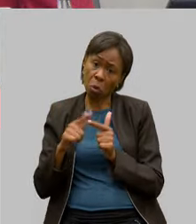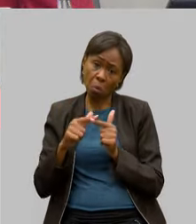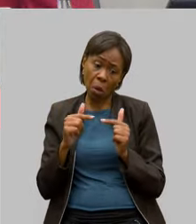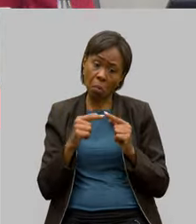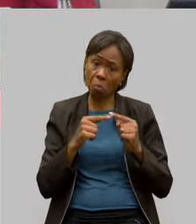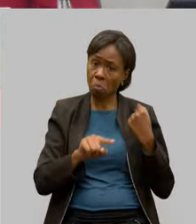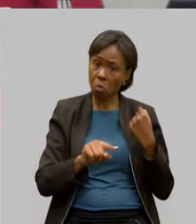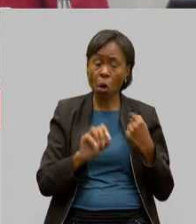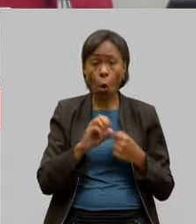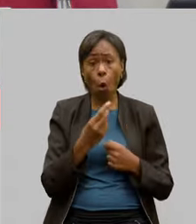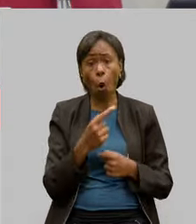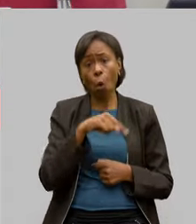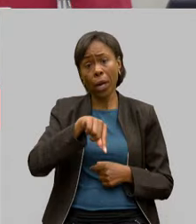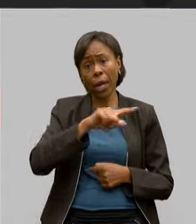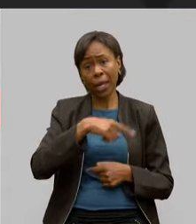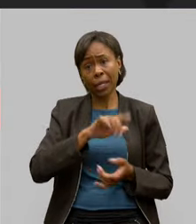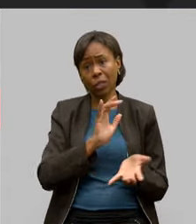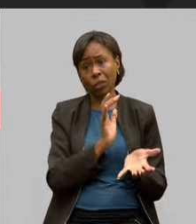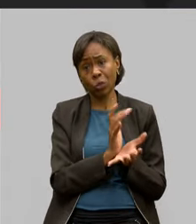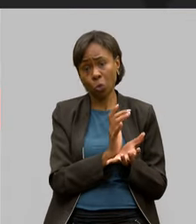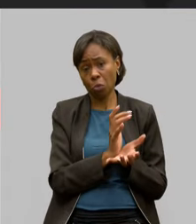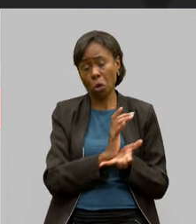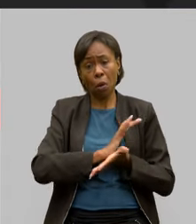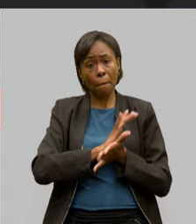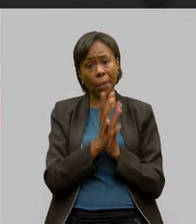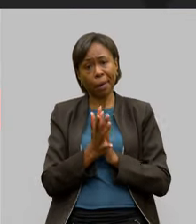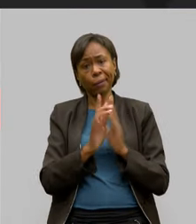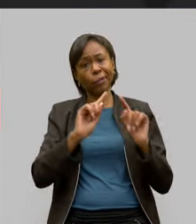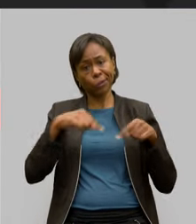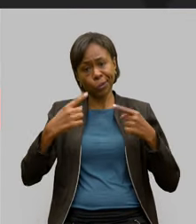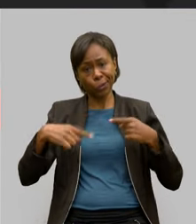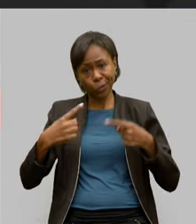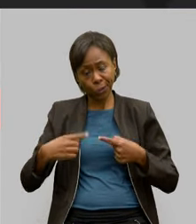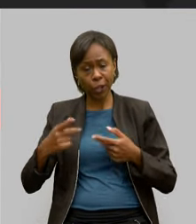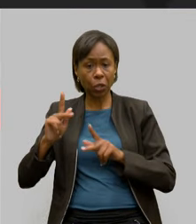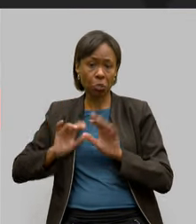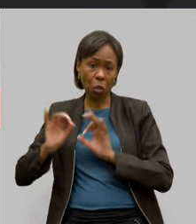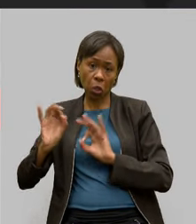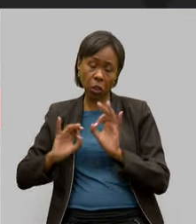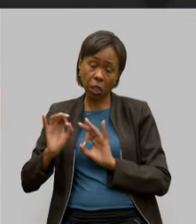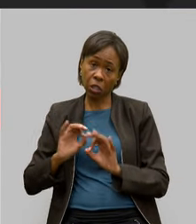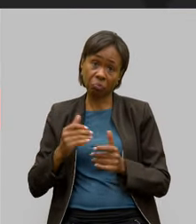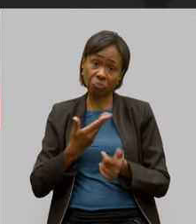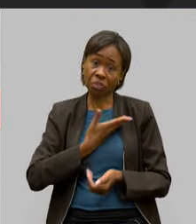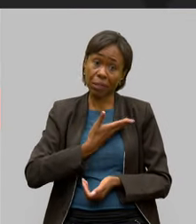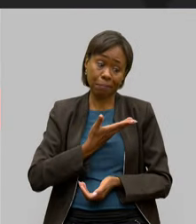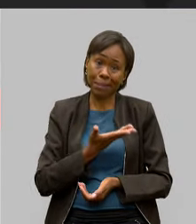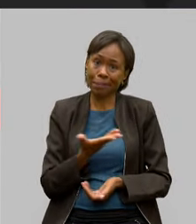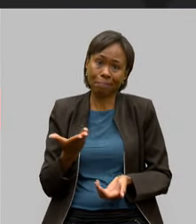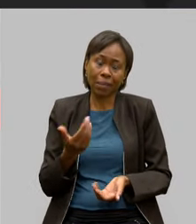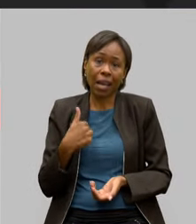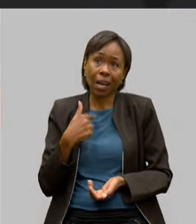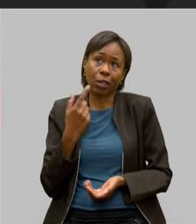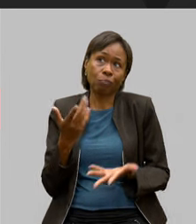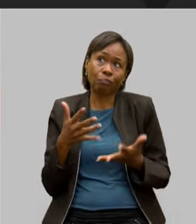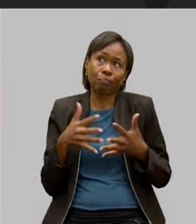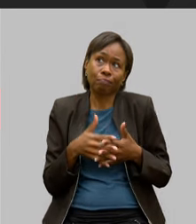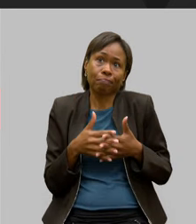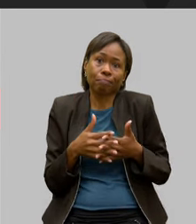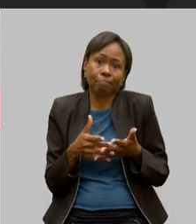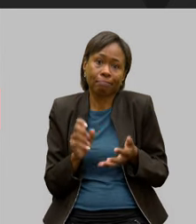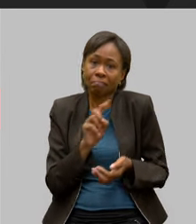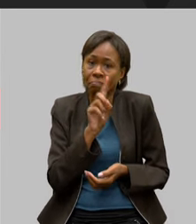um preconceito dos próprios colegas da gente que julgam nossos projetos Então eu fico com essa dúvida se é isso né